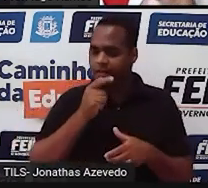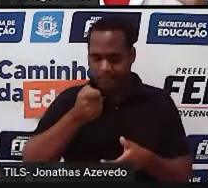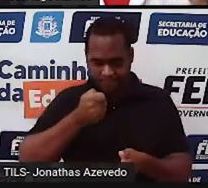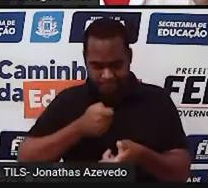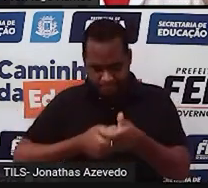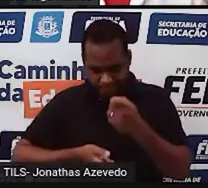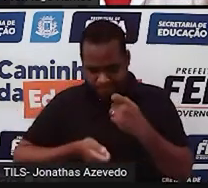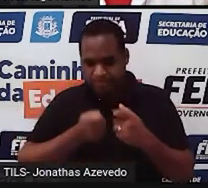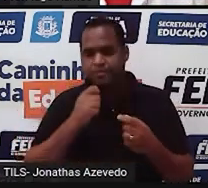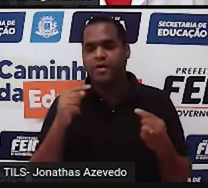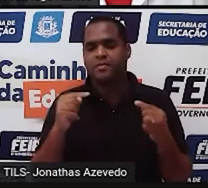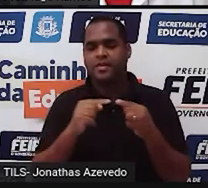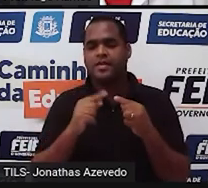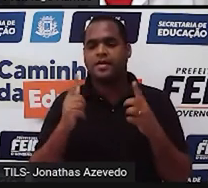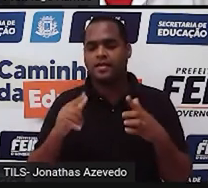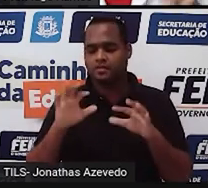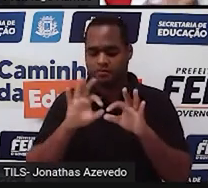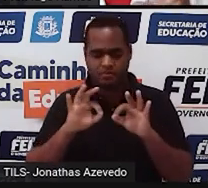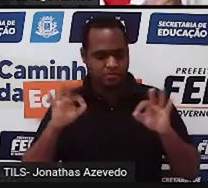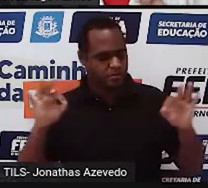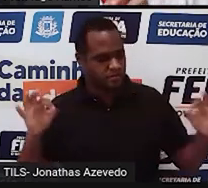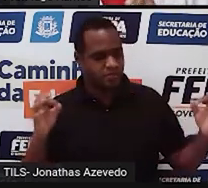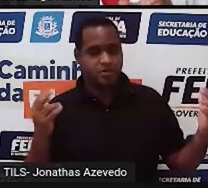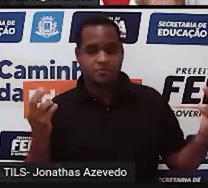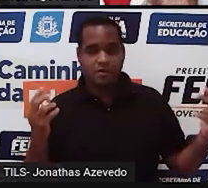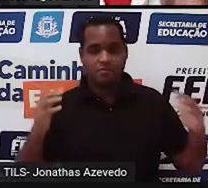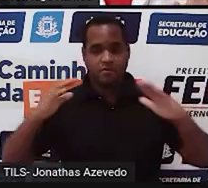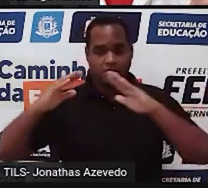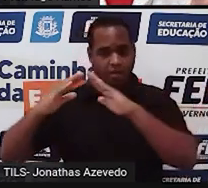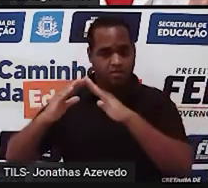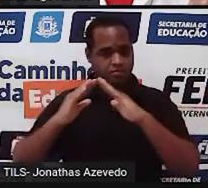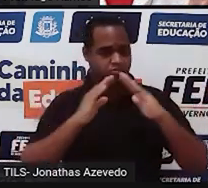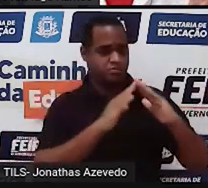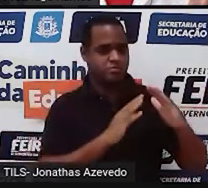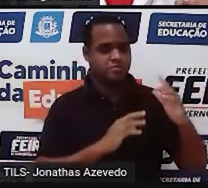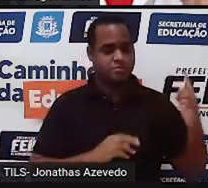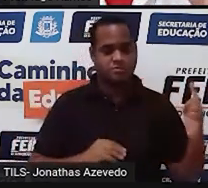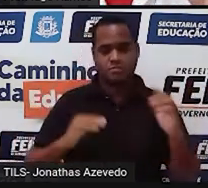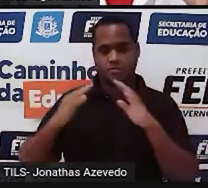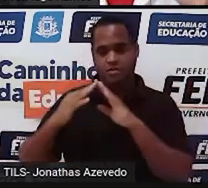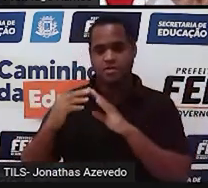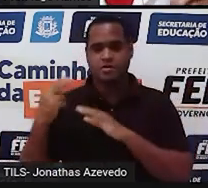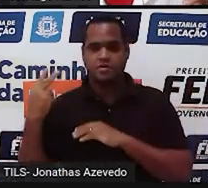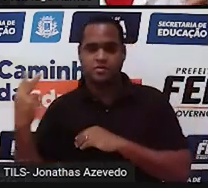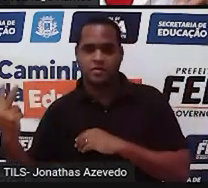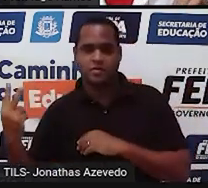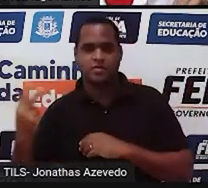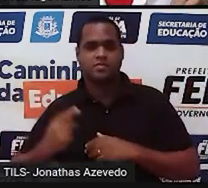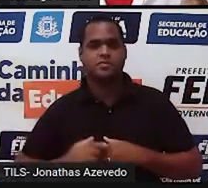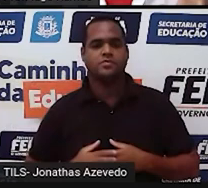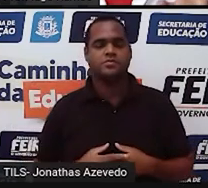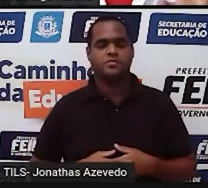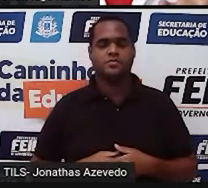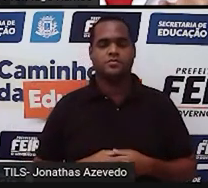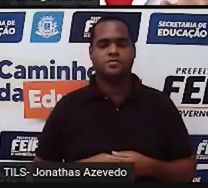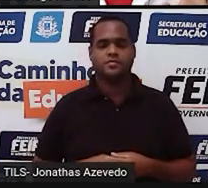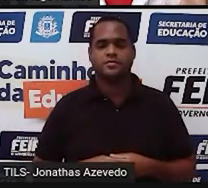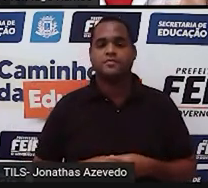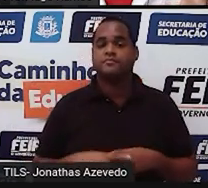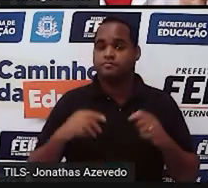Esse poço ficar mesma distância das casa um e casa dois né da casa um da casa dois